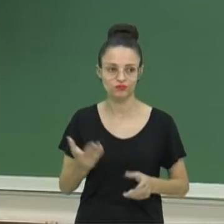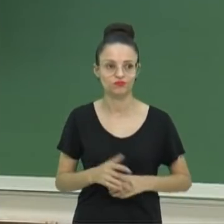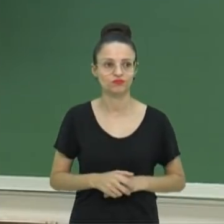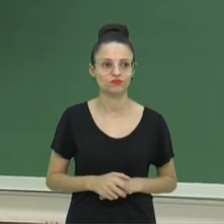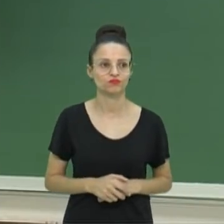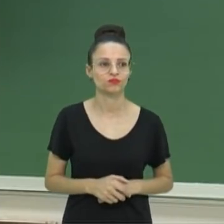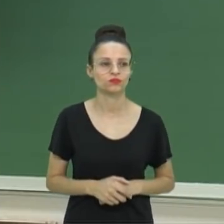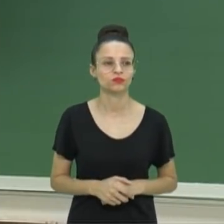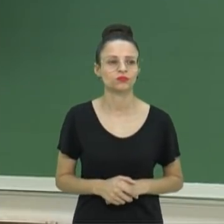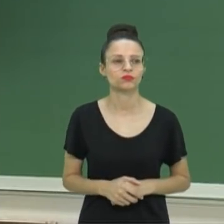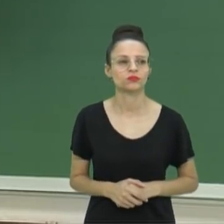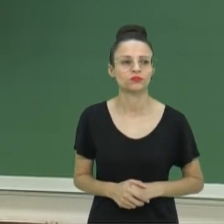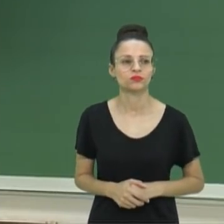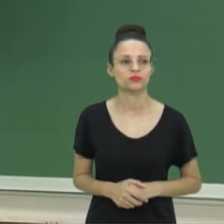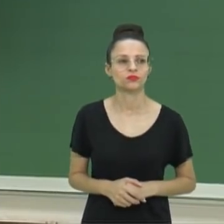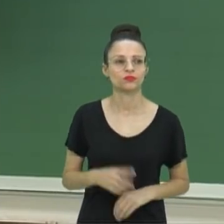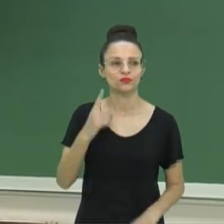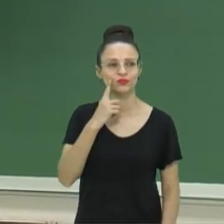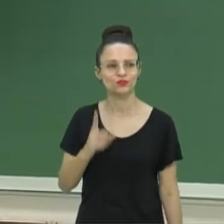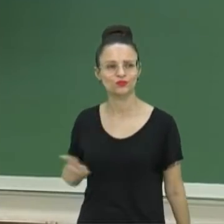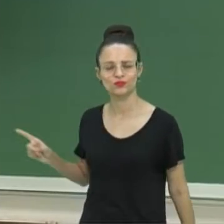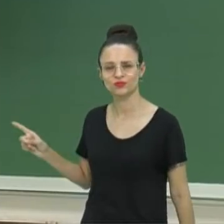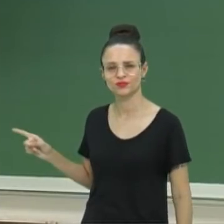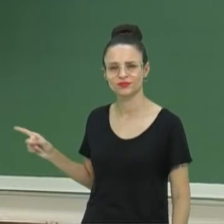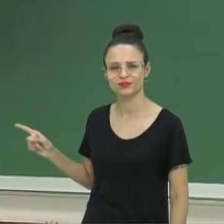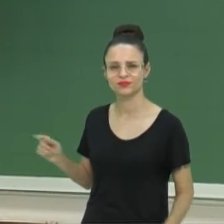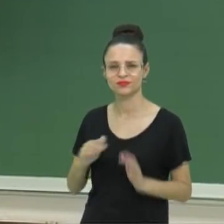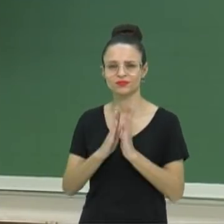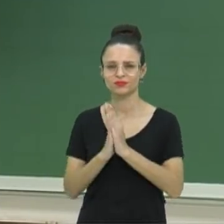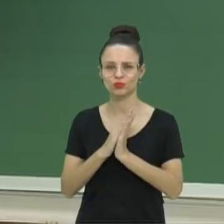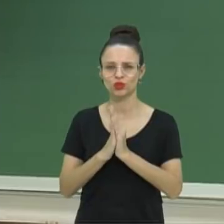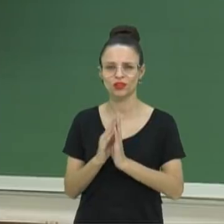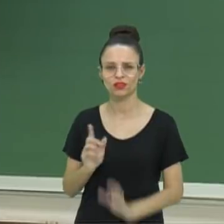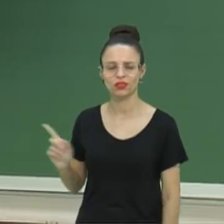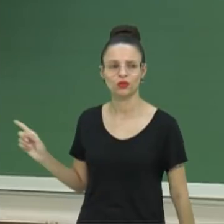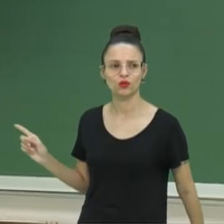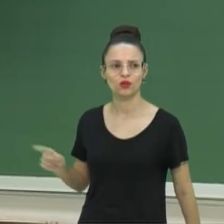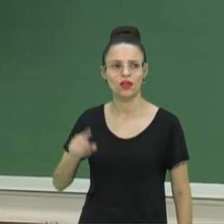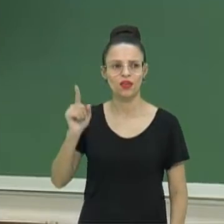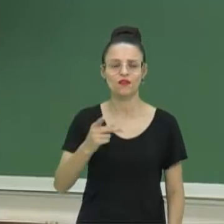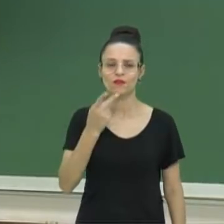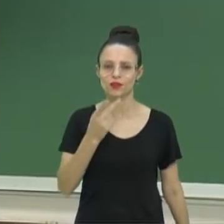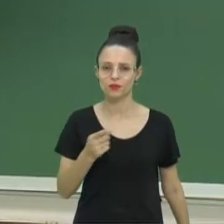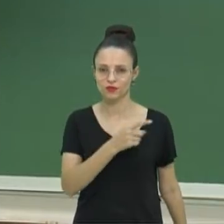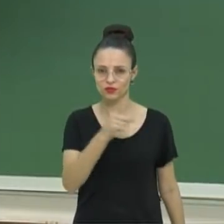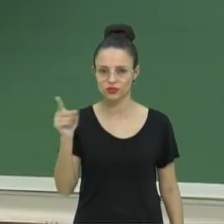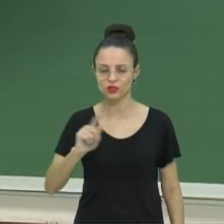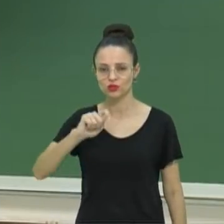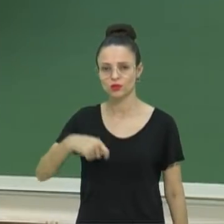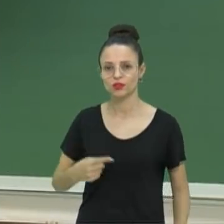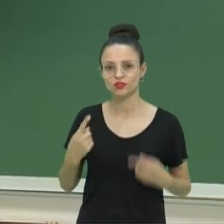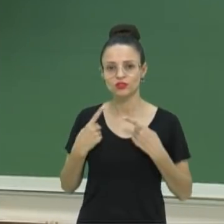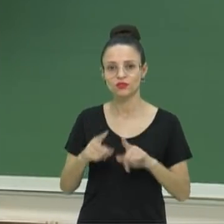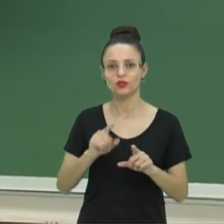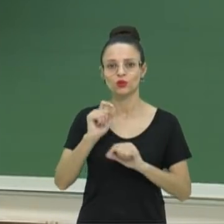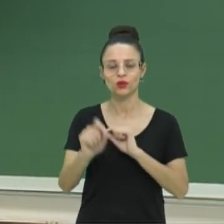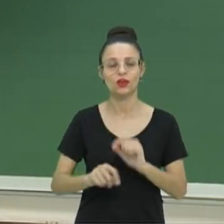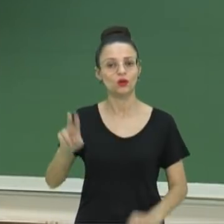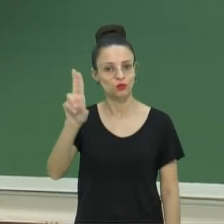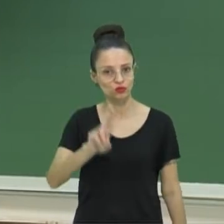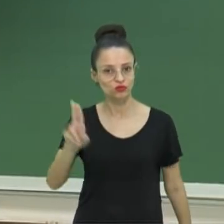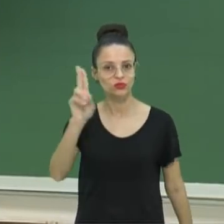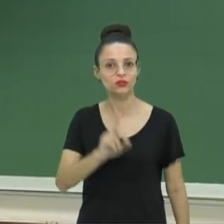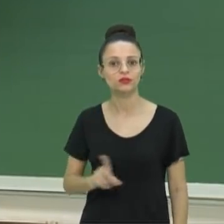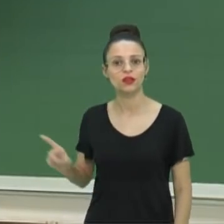esse bonequinho aqui, esse mascote que está aqui, foi o que, como eu falei para vocês, né, sobre o desafio, né, foi